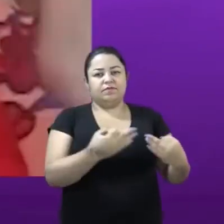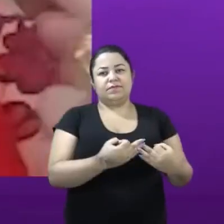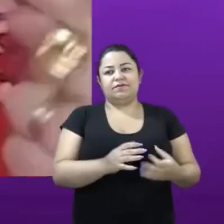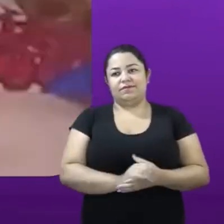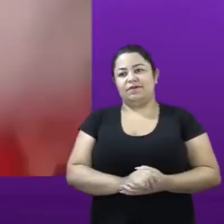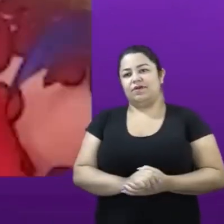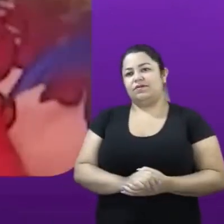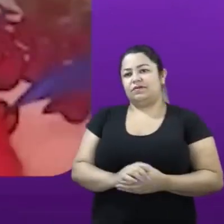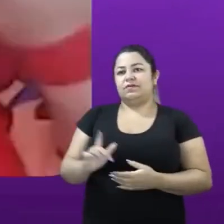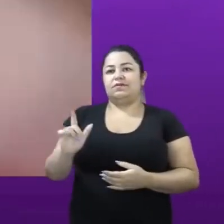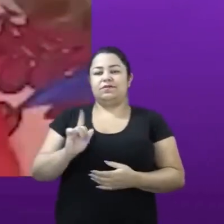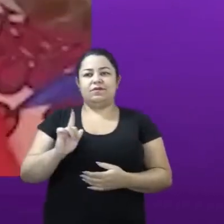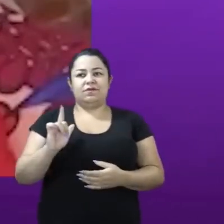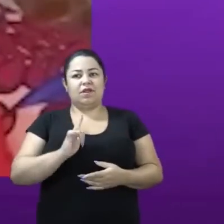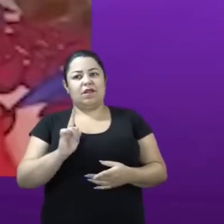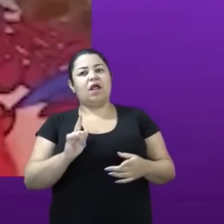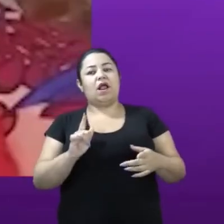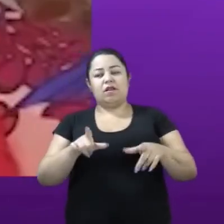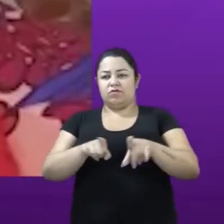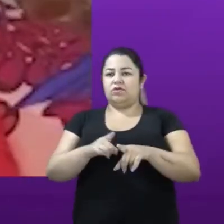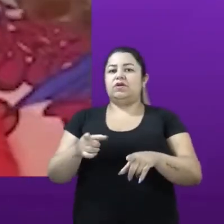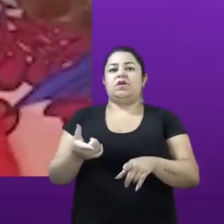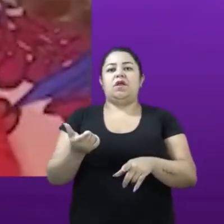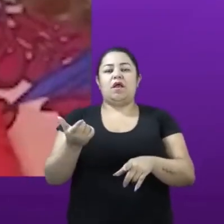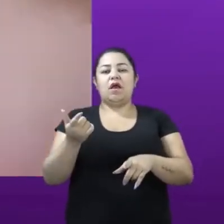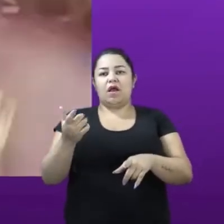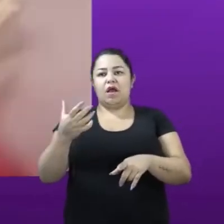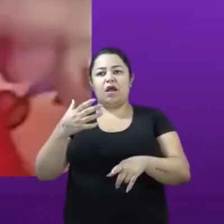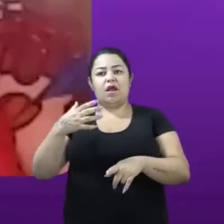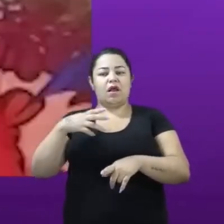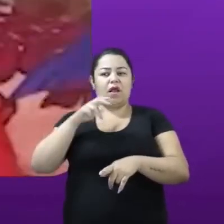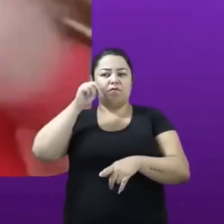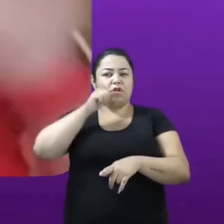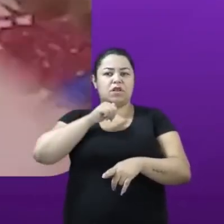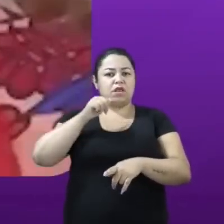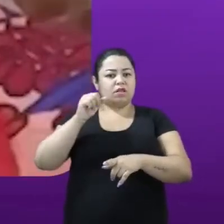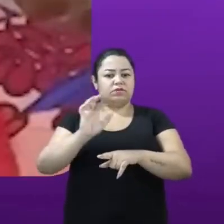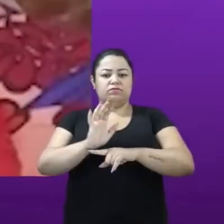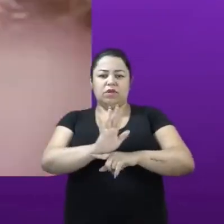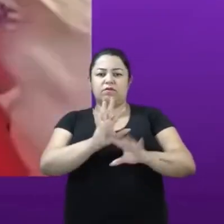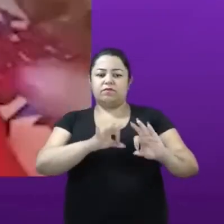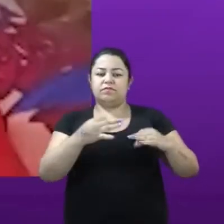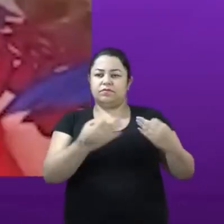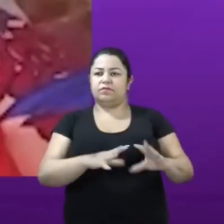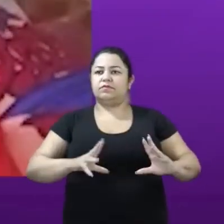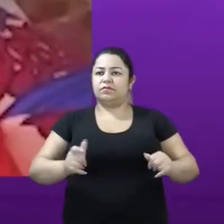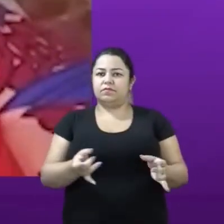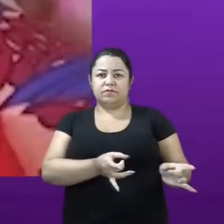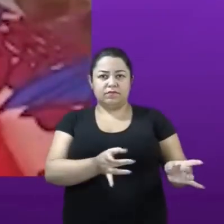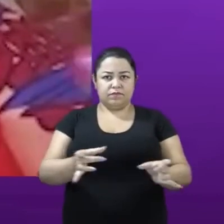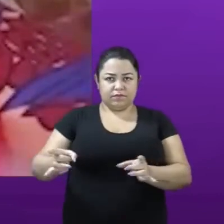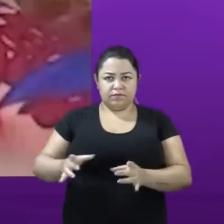Nós temos aí as tradicionais baianas de acarajé, que são mulheres que sustentam uma família inteira, com a venda